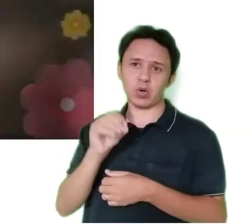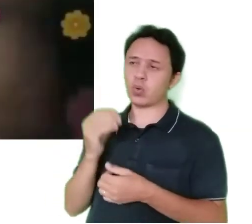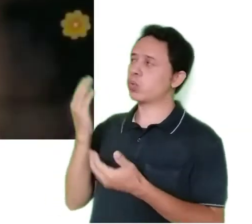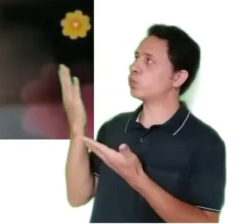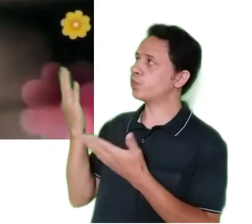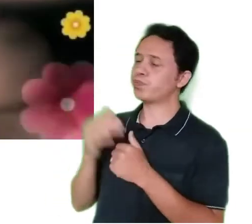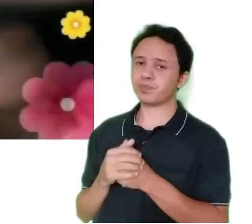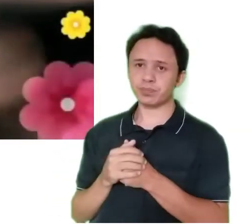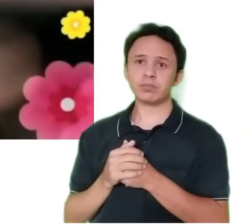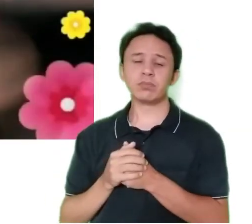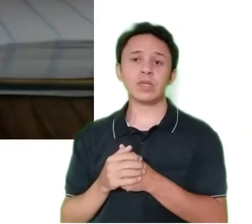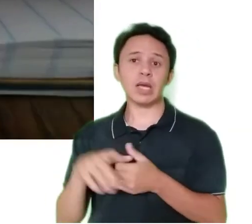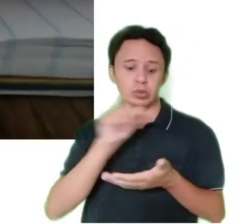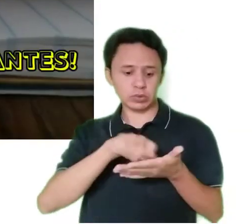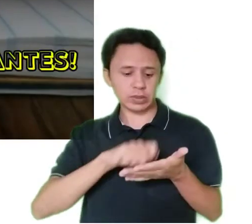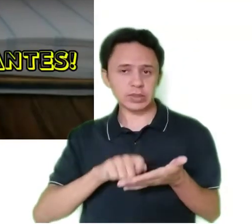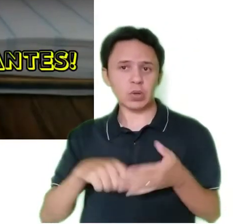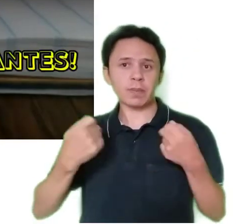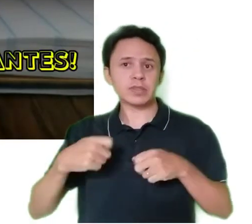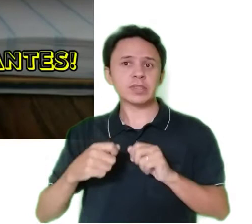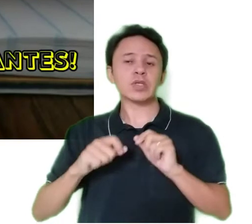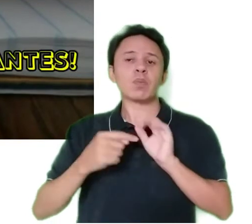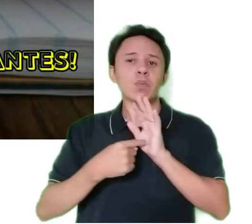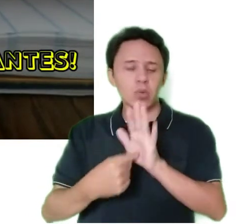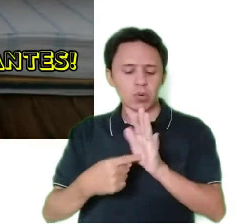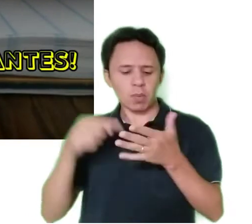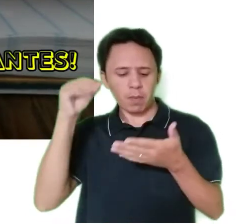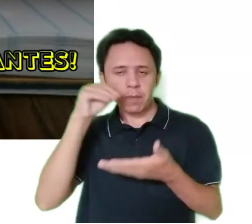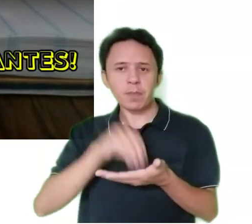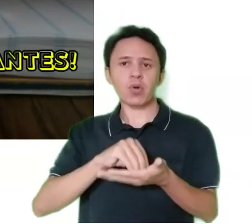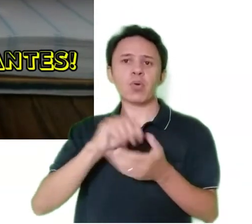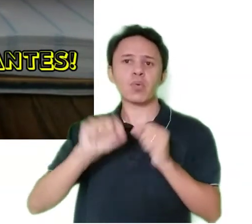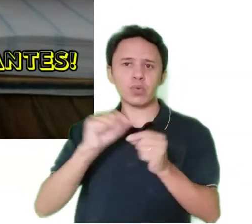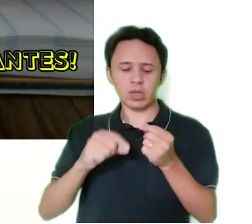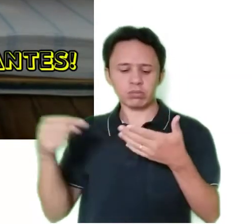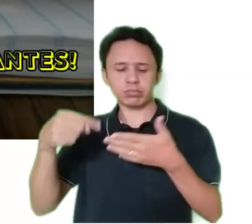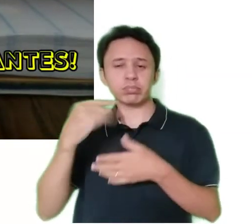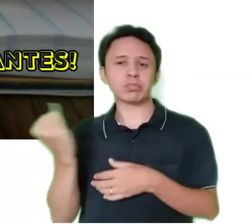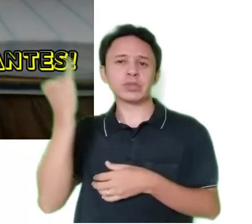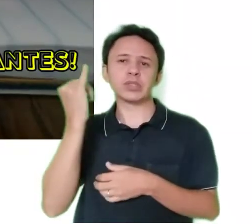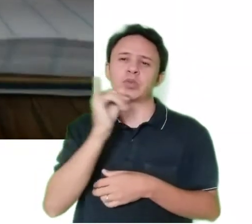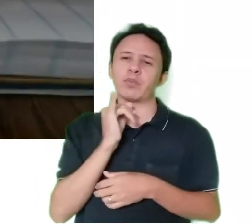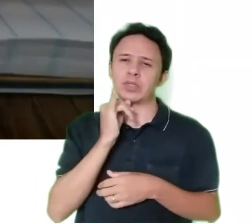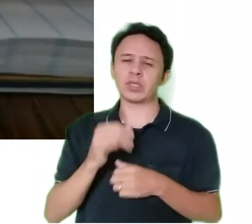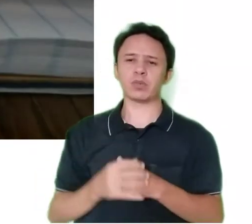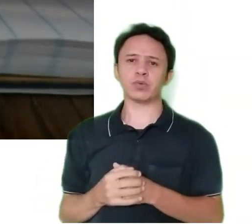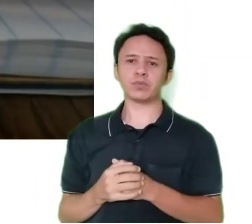Trello. Nestas anotações, deve-se destacar pontos importantes, como